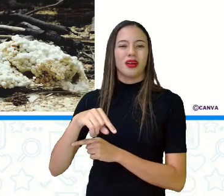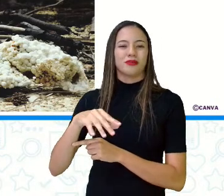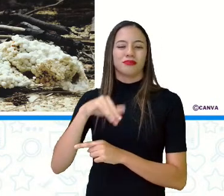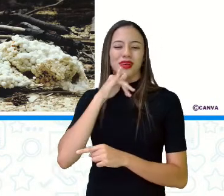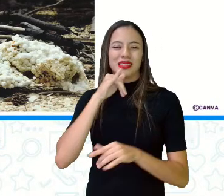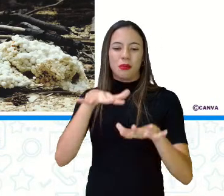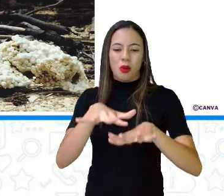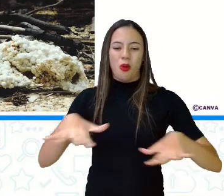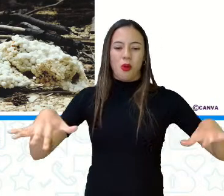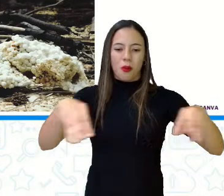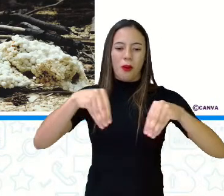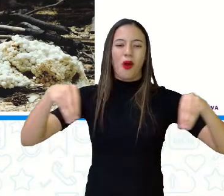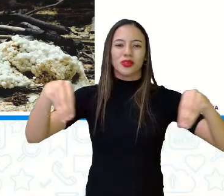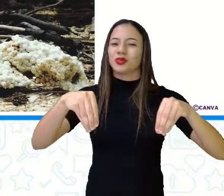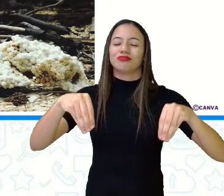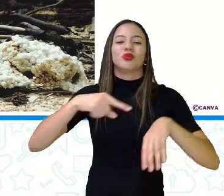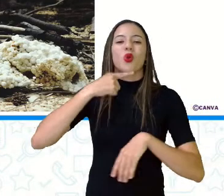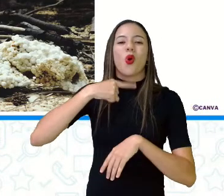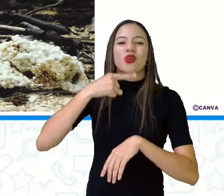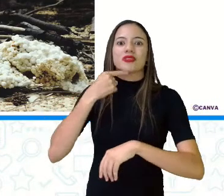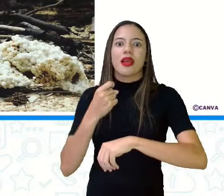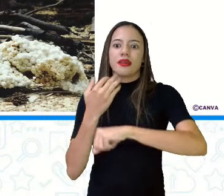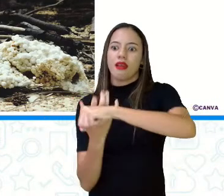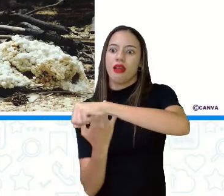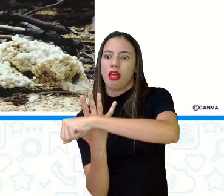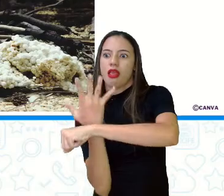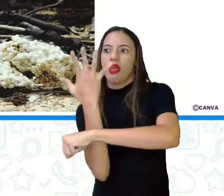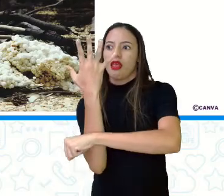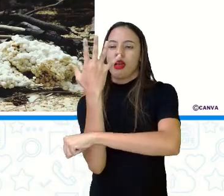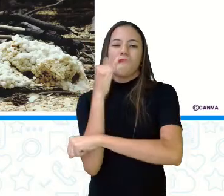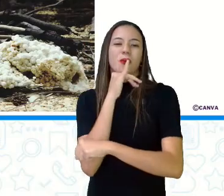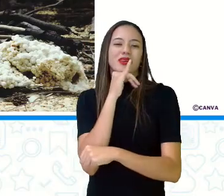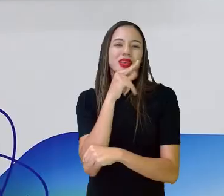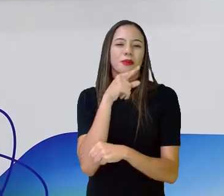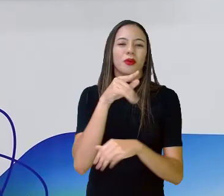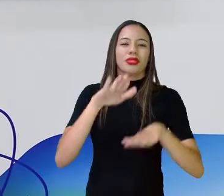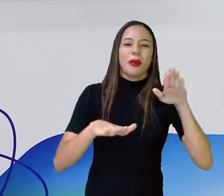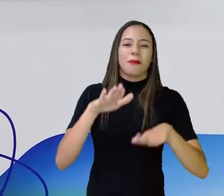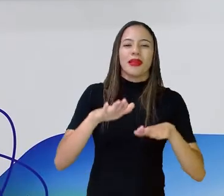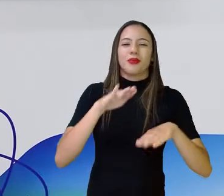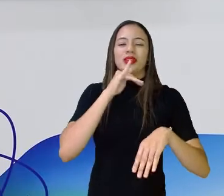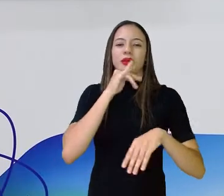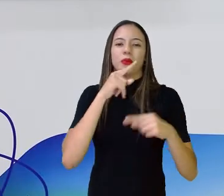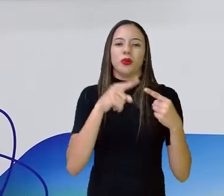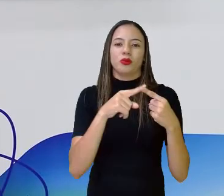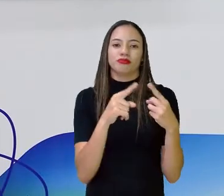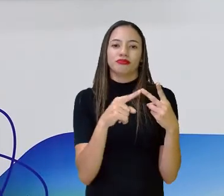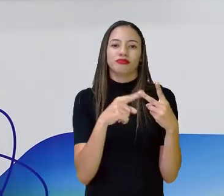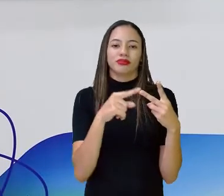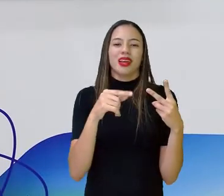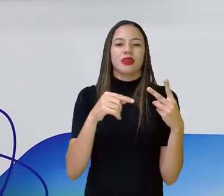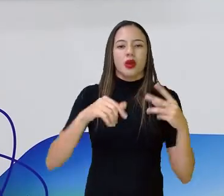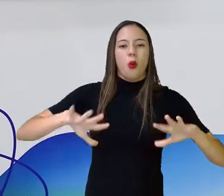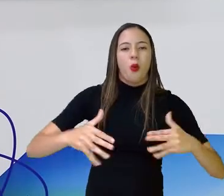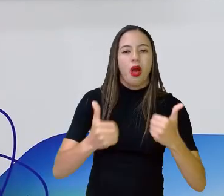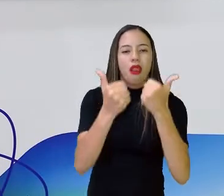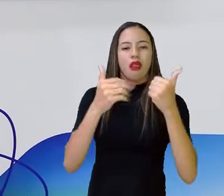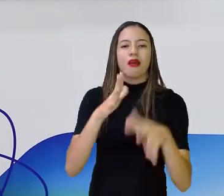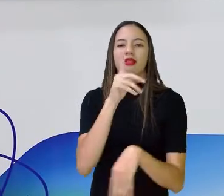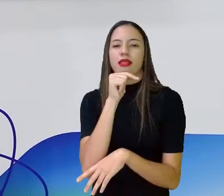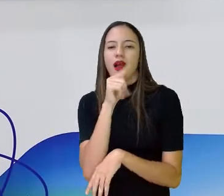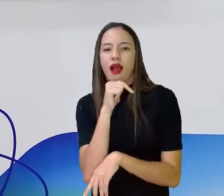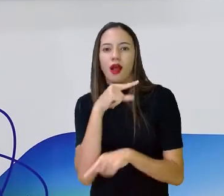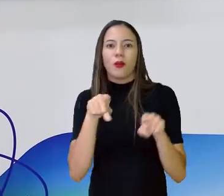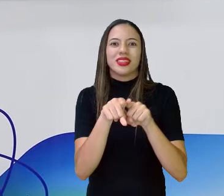férteis. Então, a morte de plantas e animais, alteração na qualidade da água, doenças, isso vai causar aí, claro,